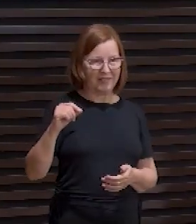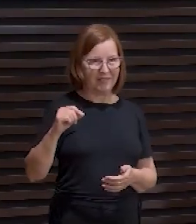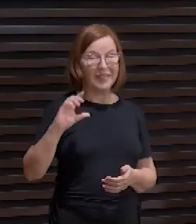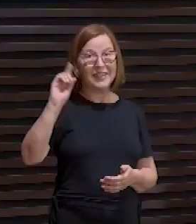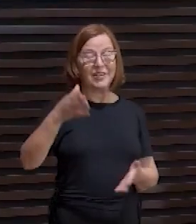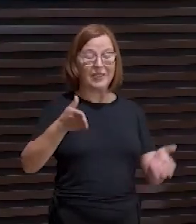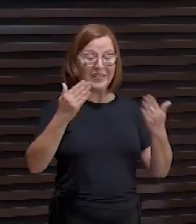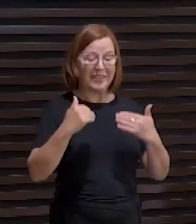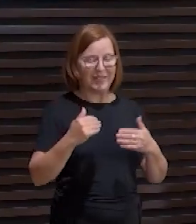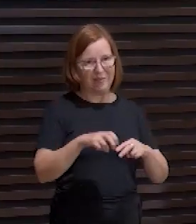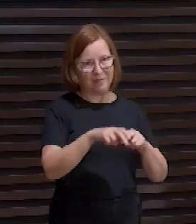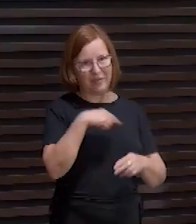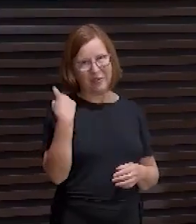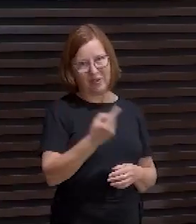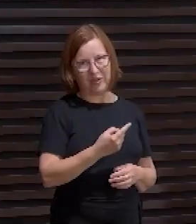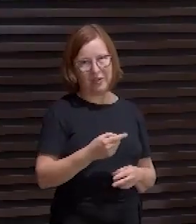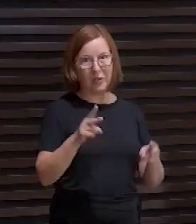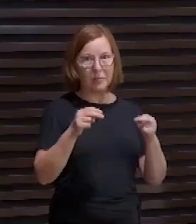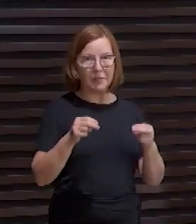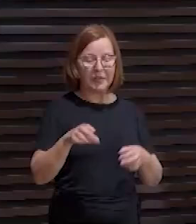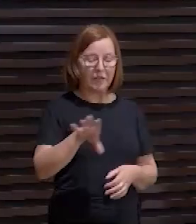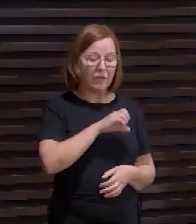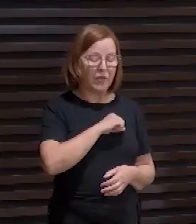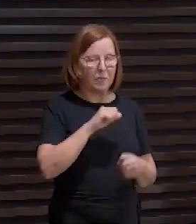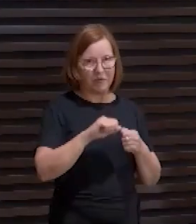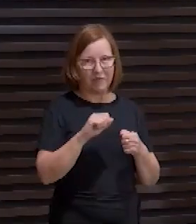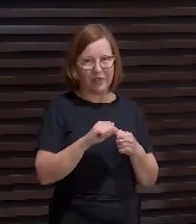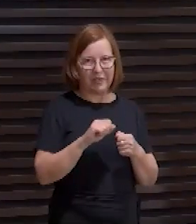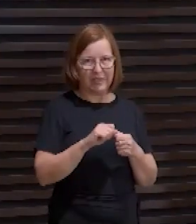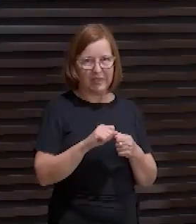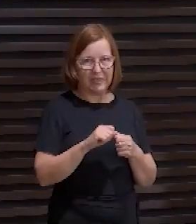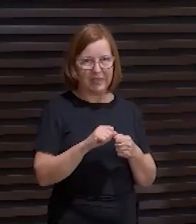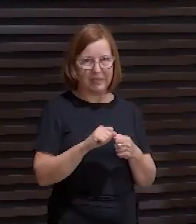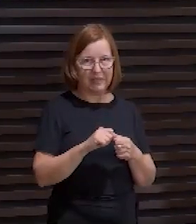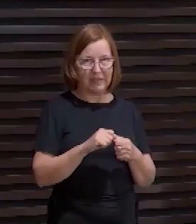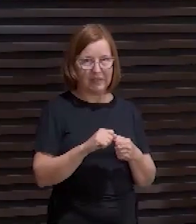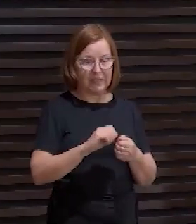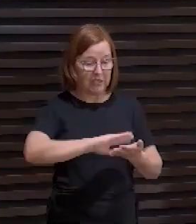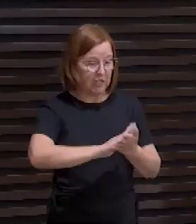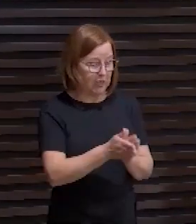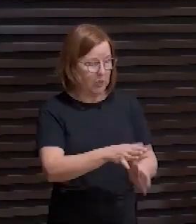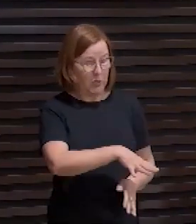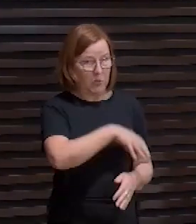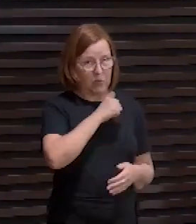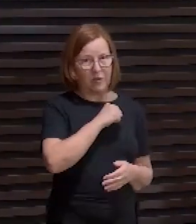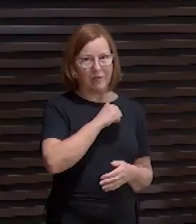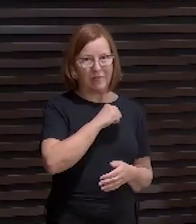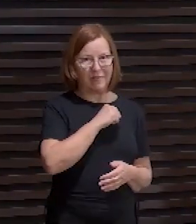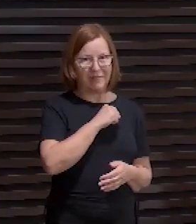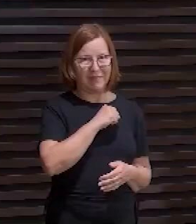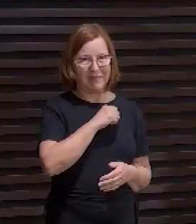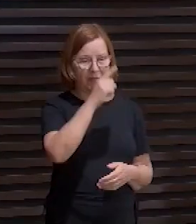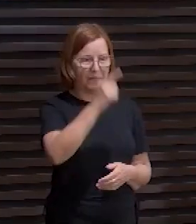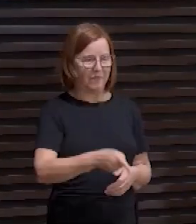Olha o que o perdão faz. Olha o que o amor faz. Ele mata o ódio, o amor. Ele elimina o